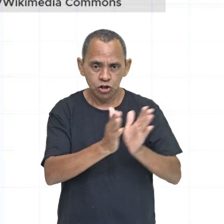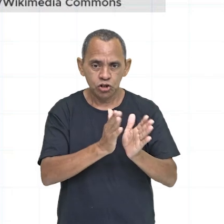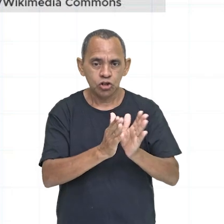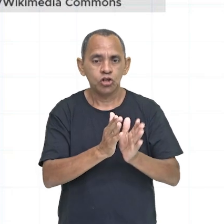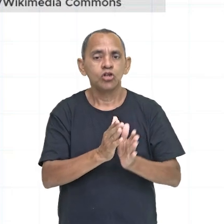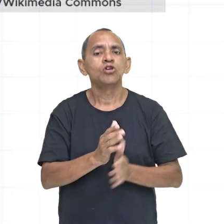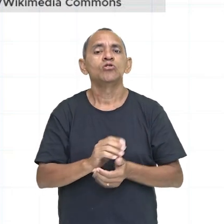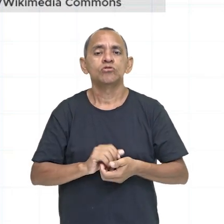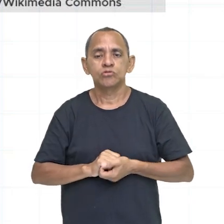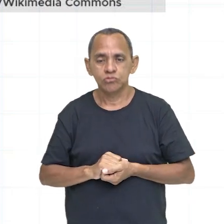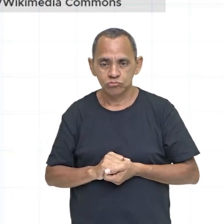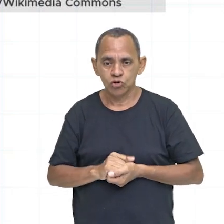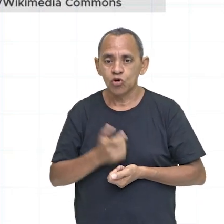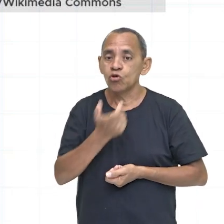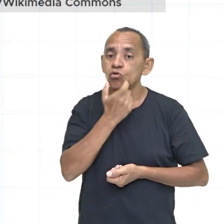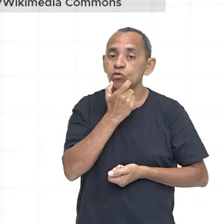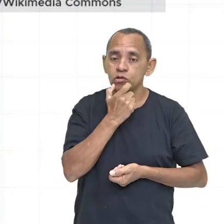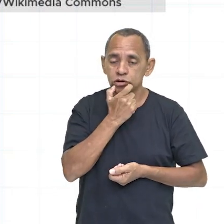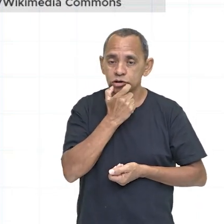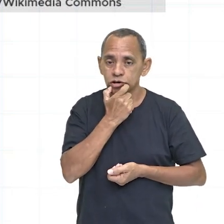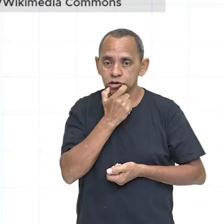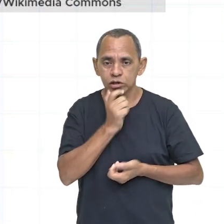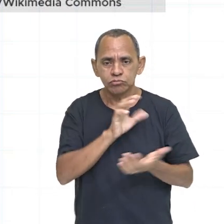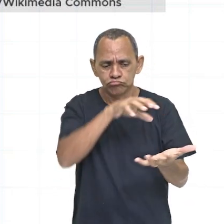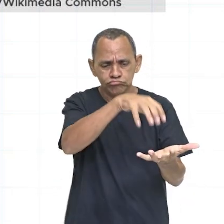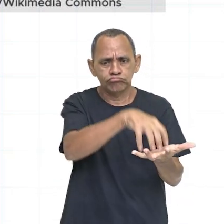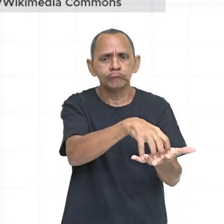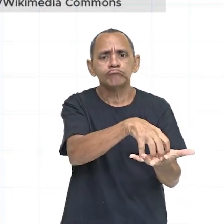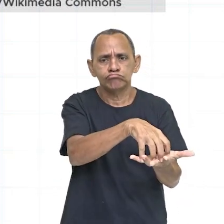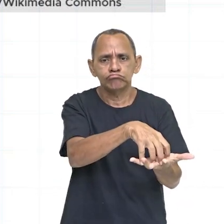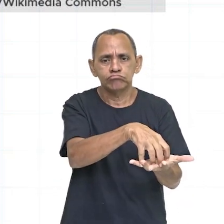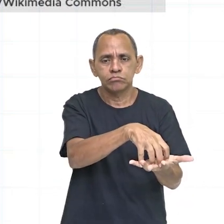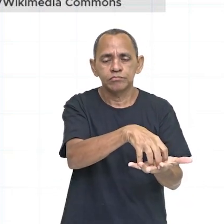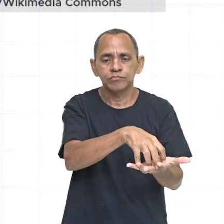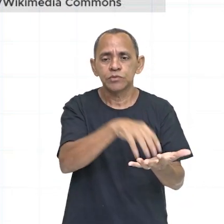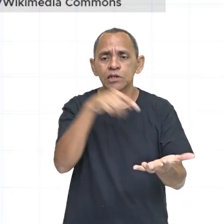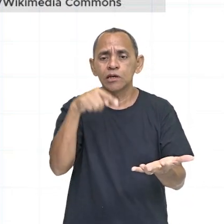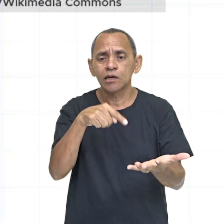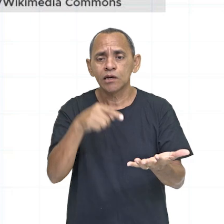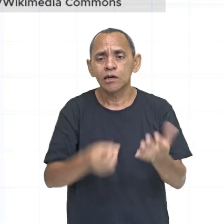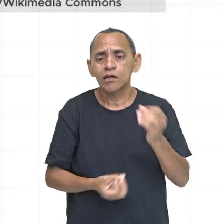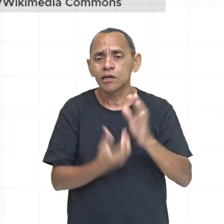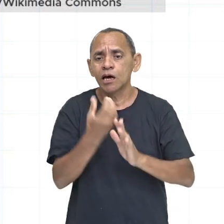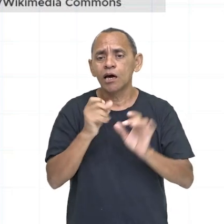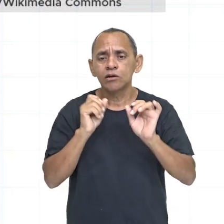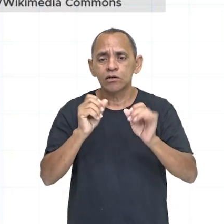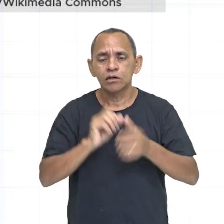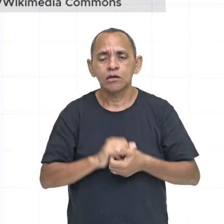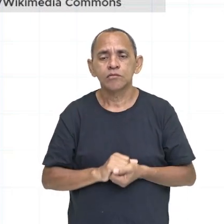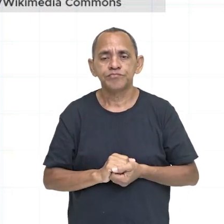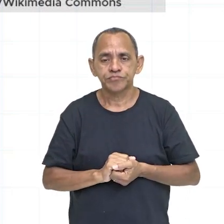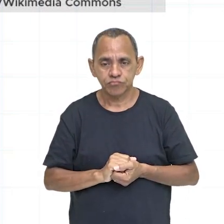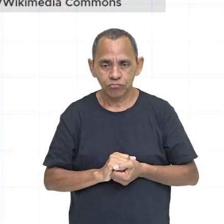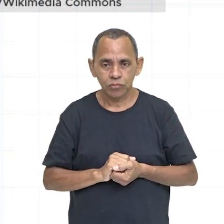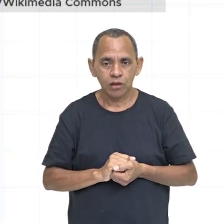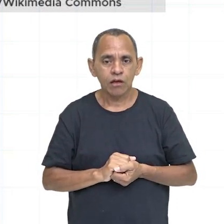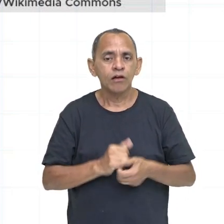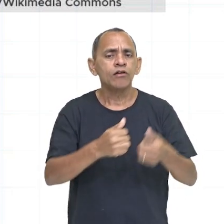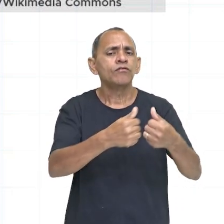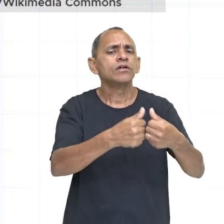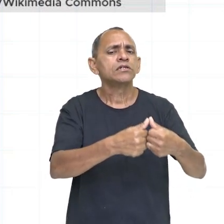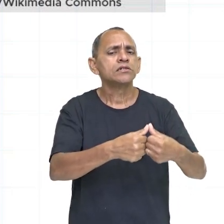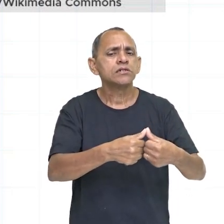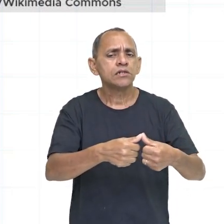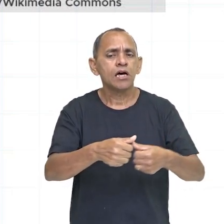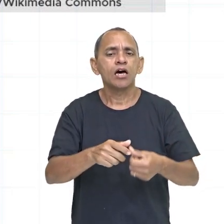Império, os britânicos, eles estabeleceram a língua inglesa